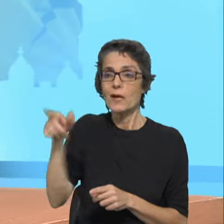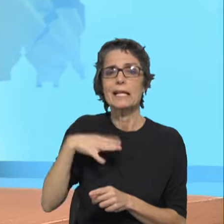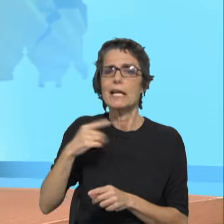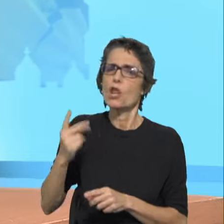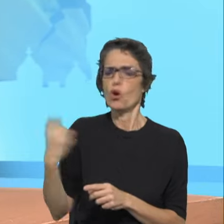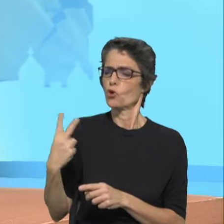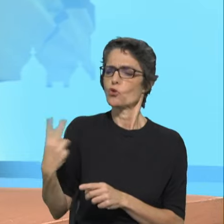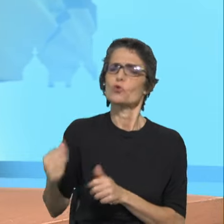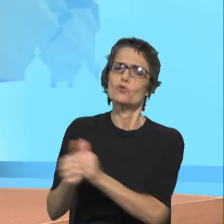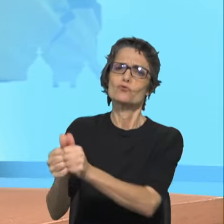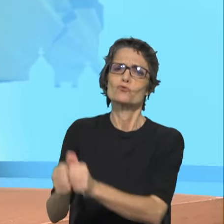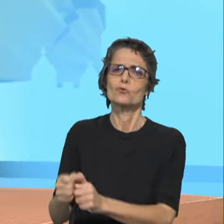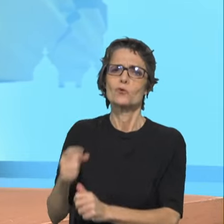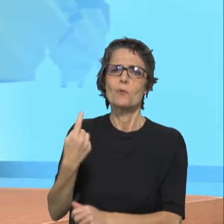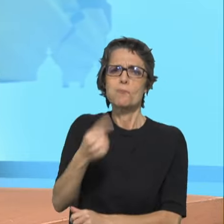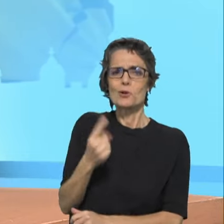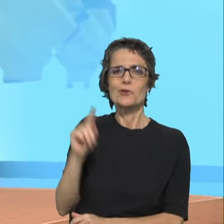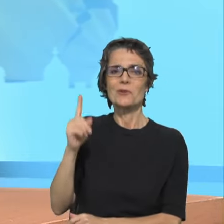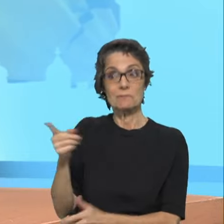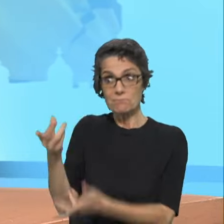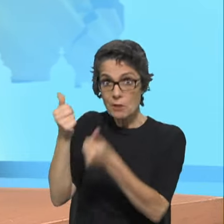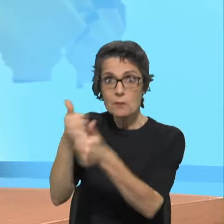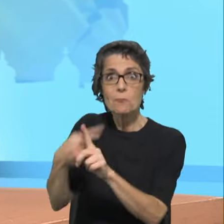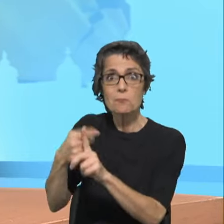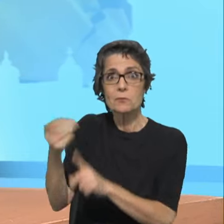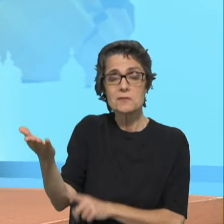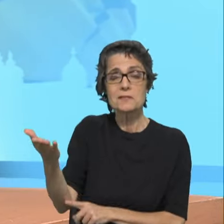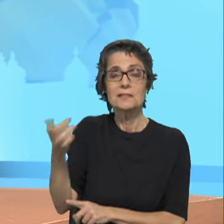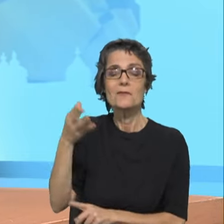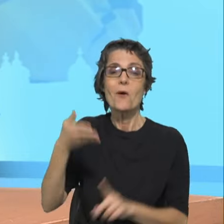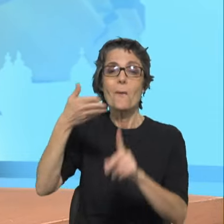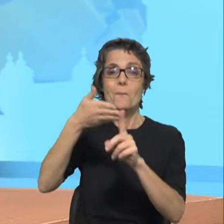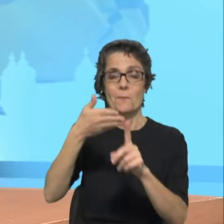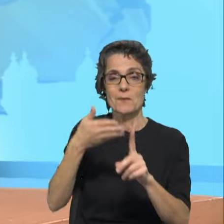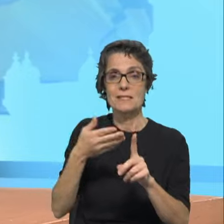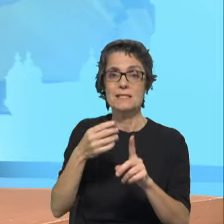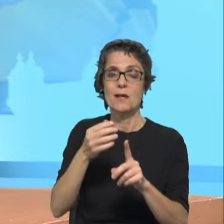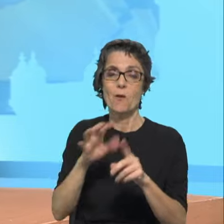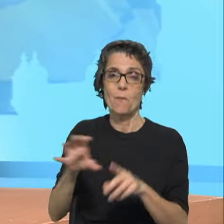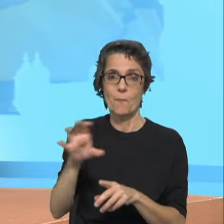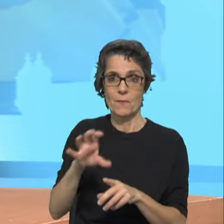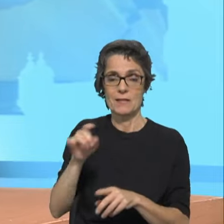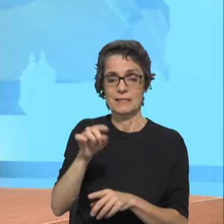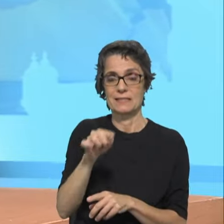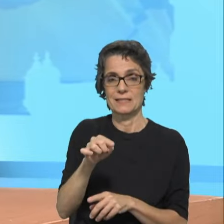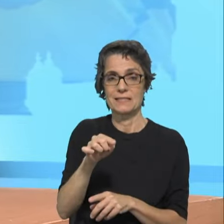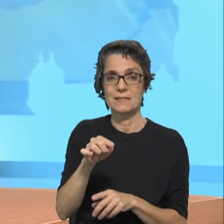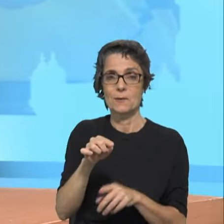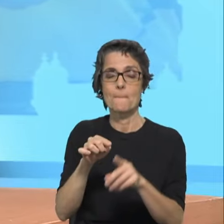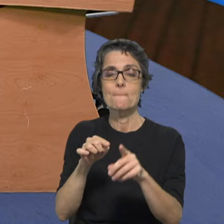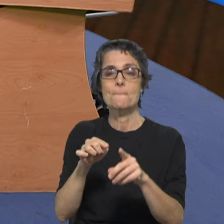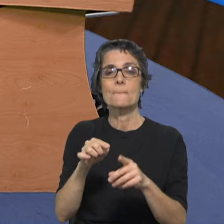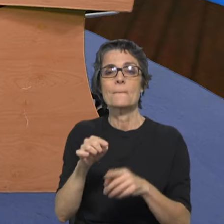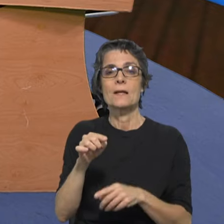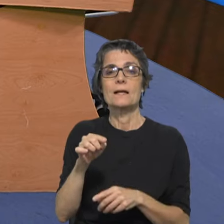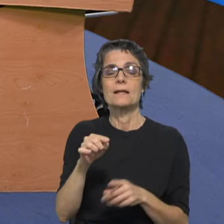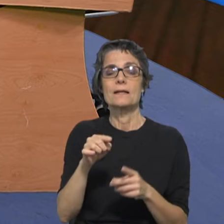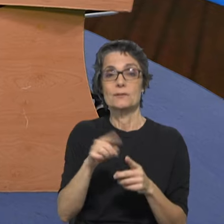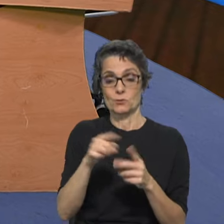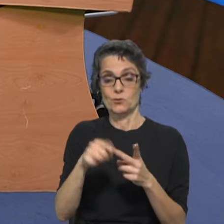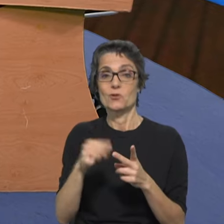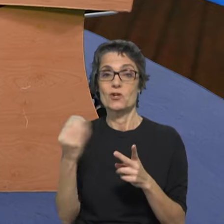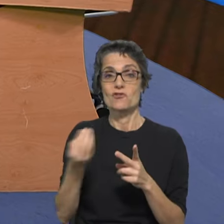António vão estar juntos. Que vão falar da Missão País. Vão falar da Missão País, que é no estaleiro, neste estaleiro da fraternidade,